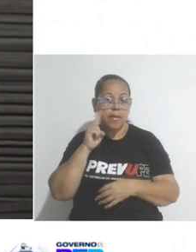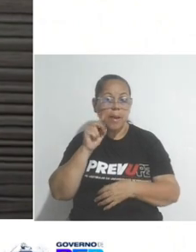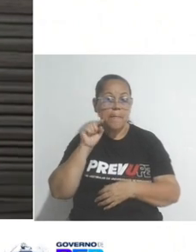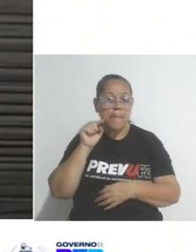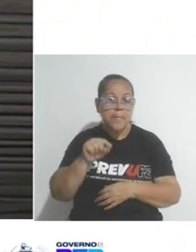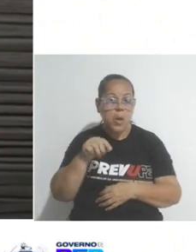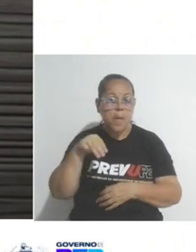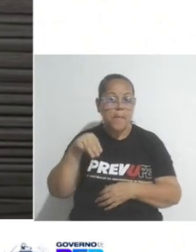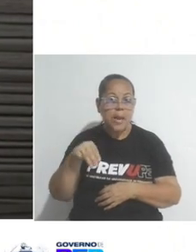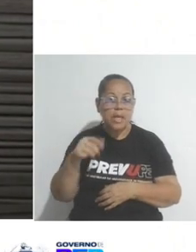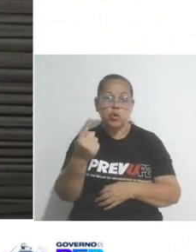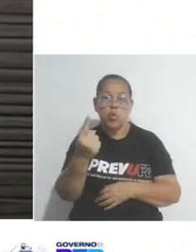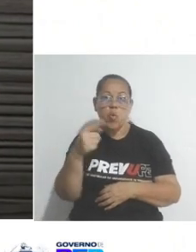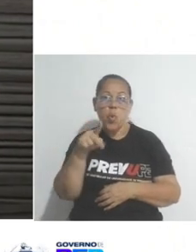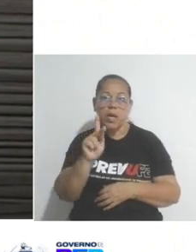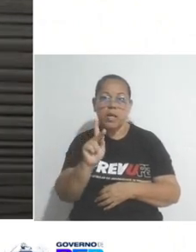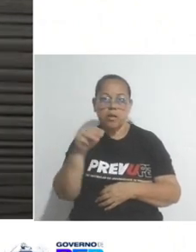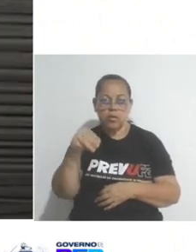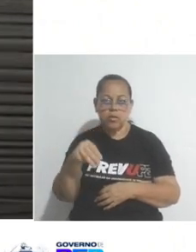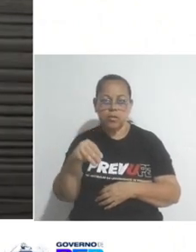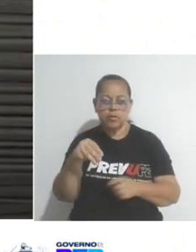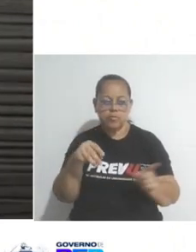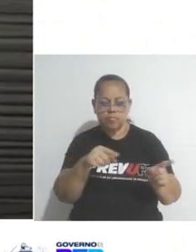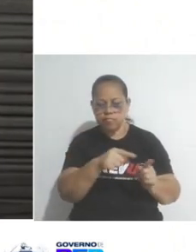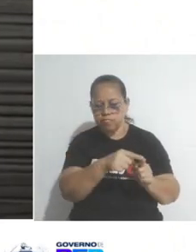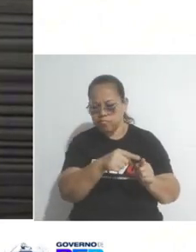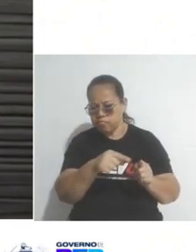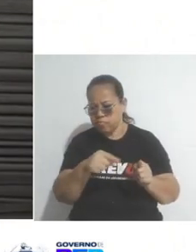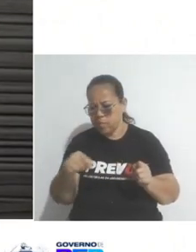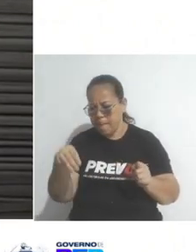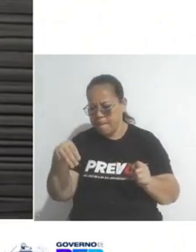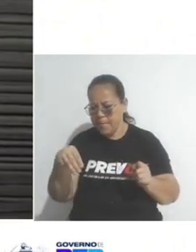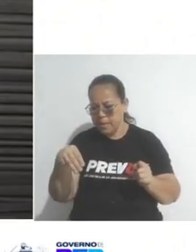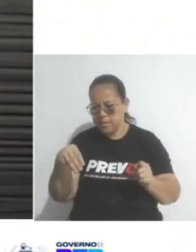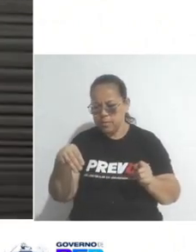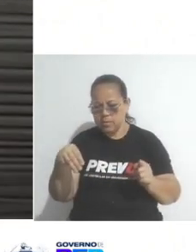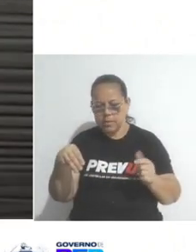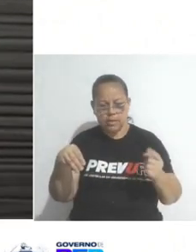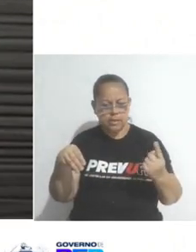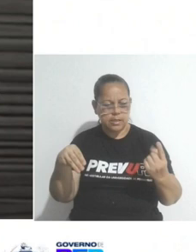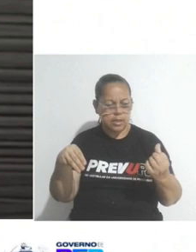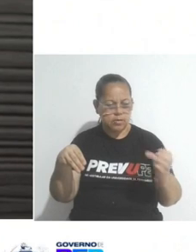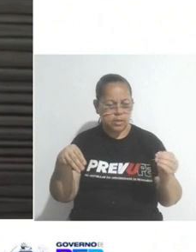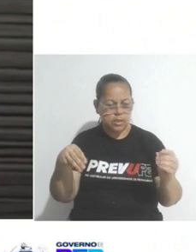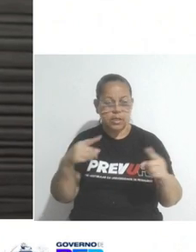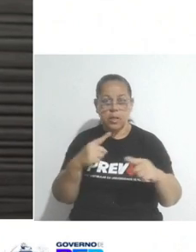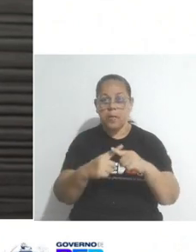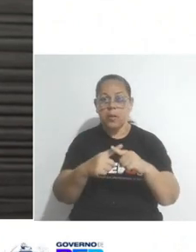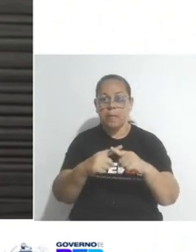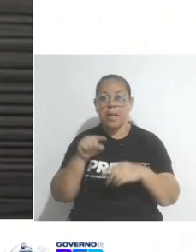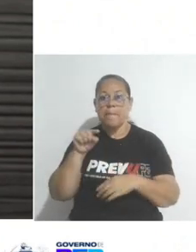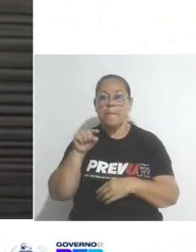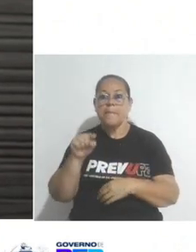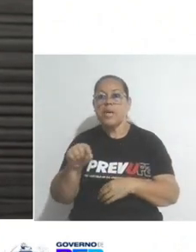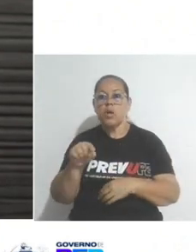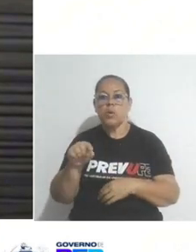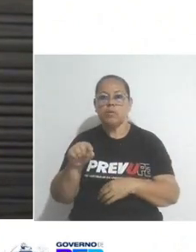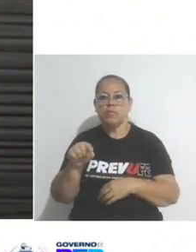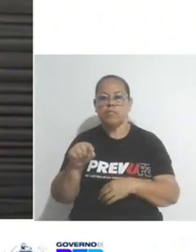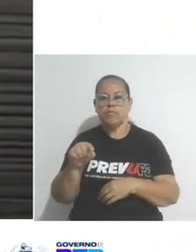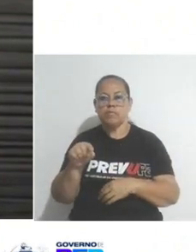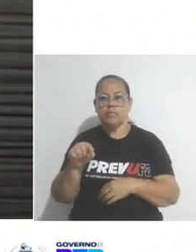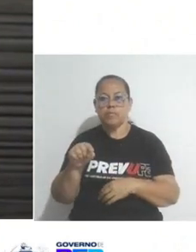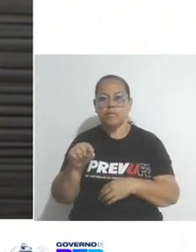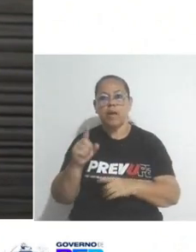um quilômetro então para chegar em metro eu só pegar cento e sessenta e multiplicar por mil então eu vou ter a